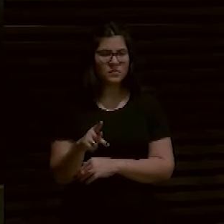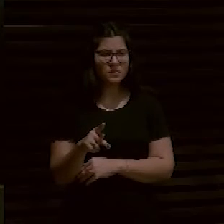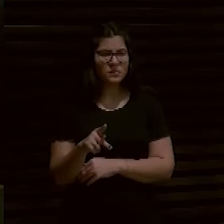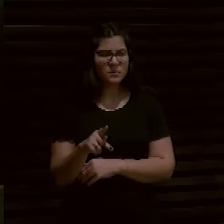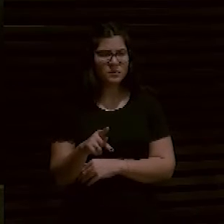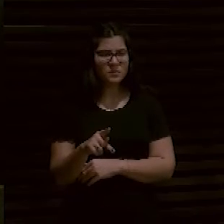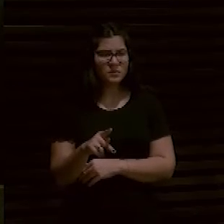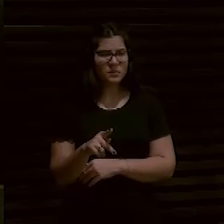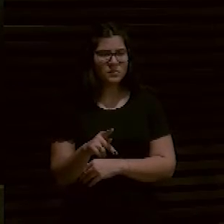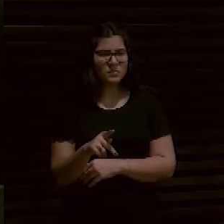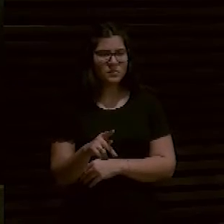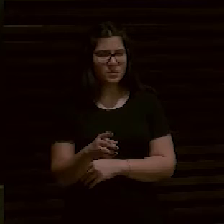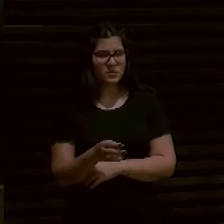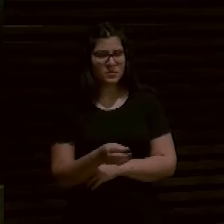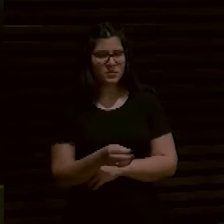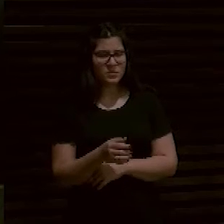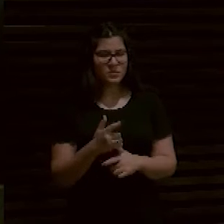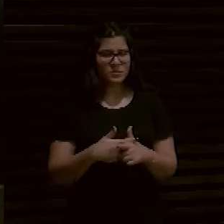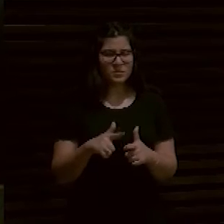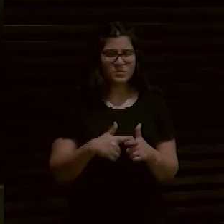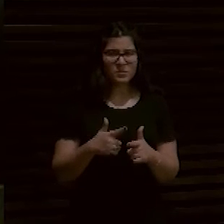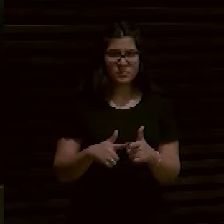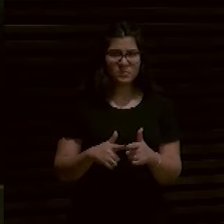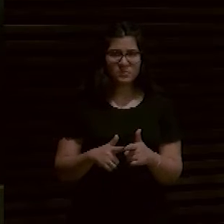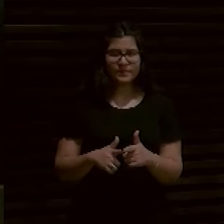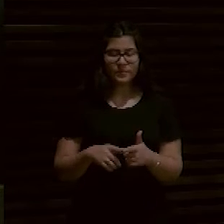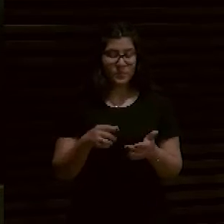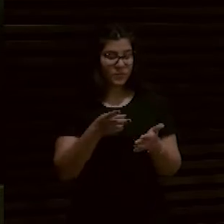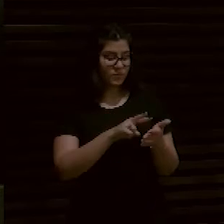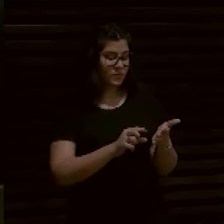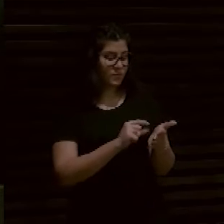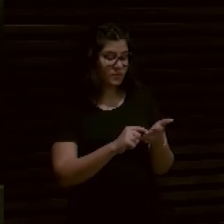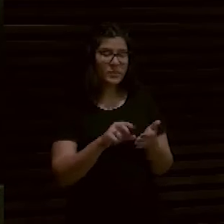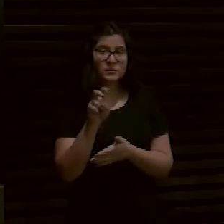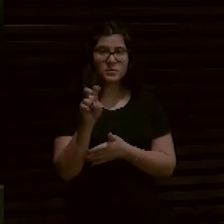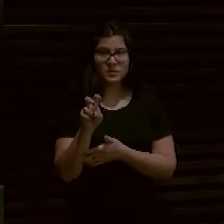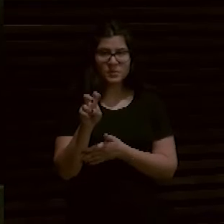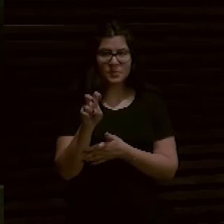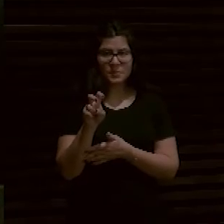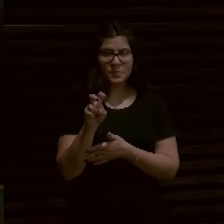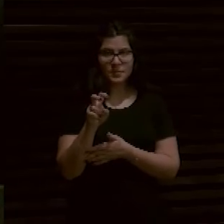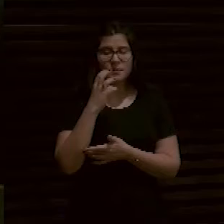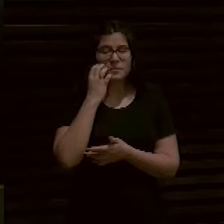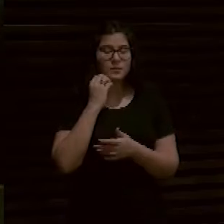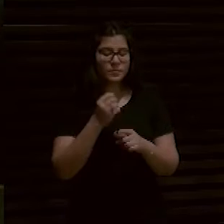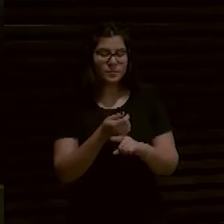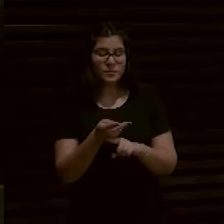Meus irmãos, lendo aqui o verso 5 e